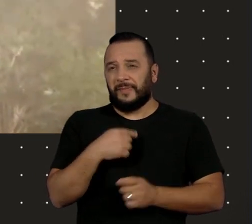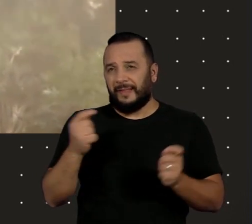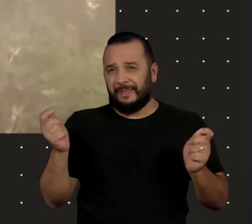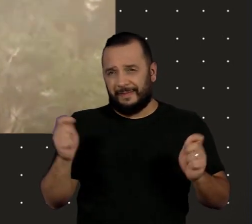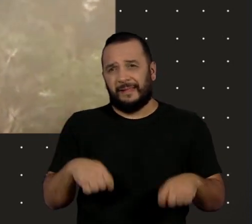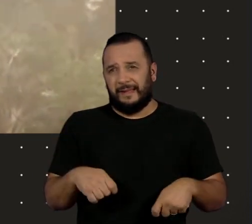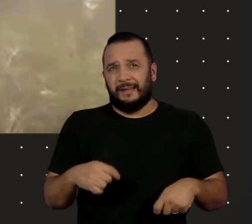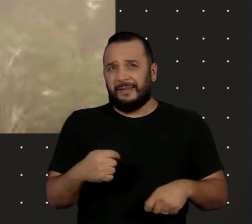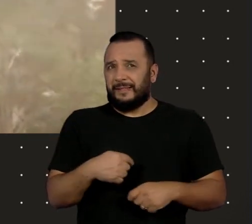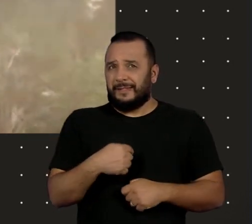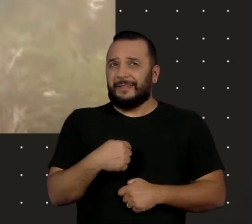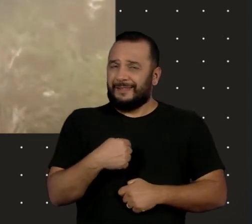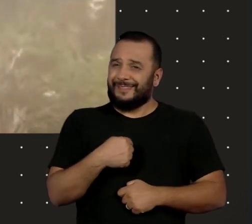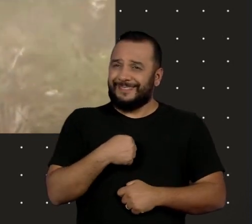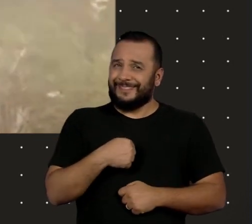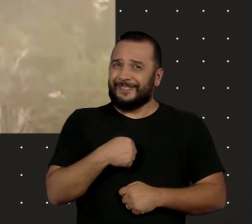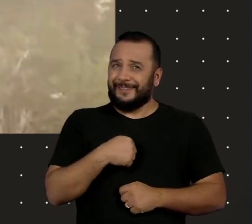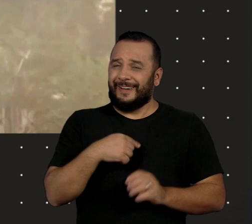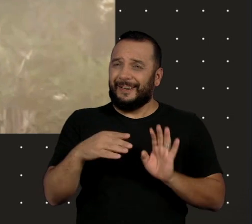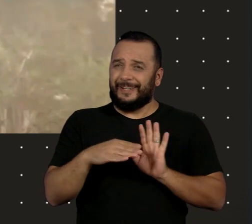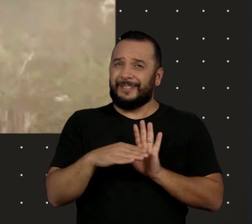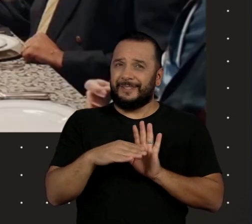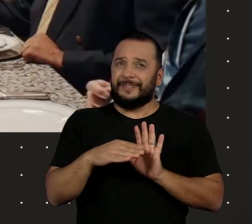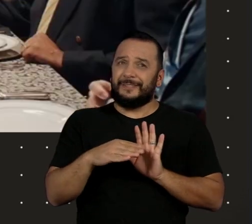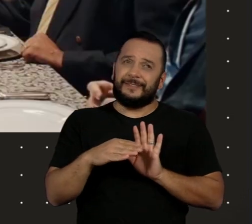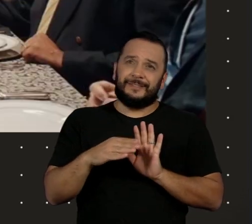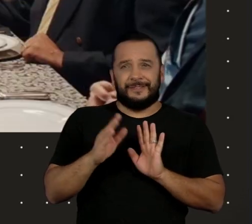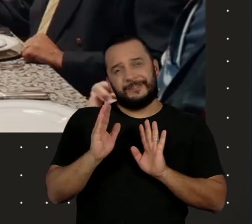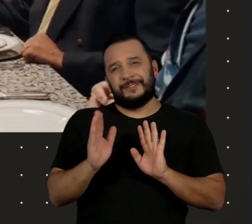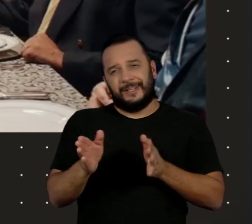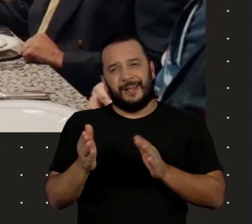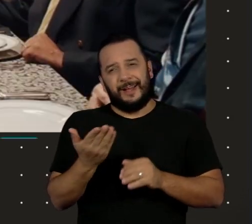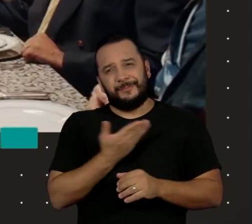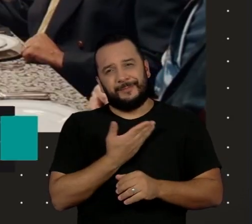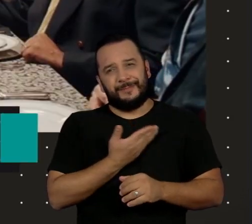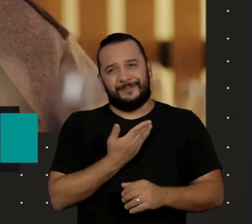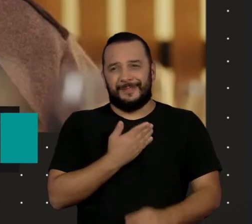ter o meu lado, né, meu camarada? Não, brother.